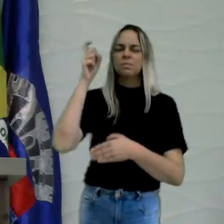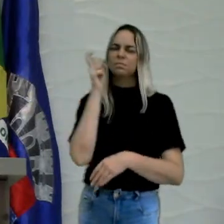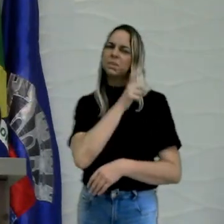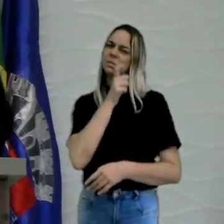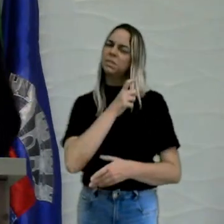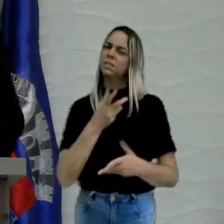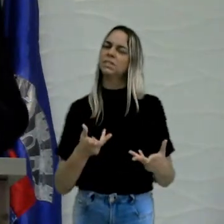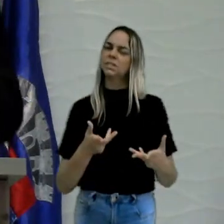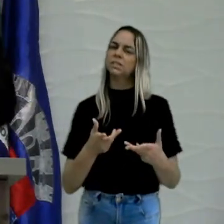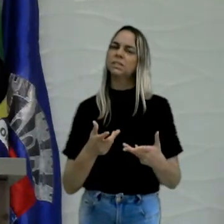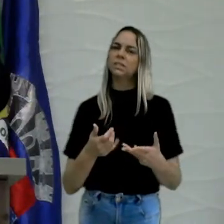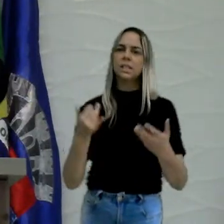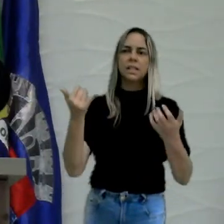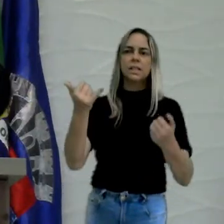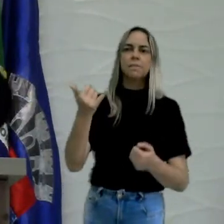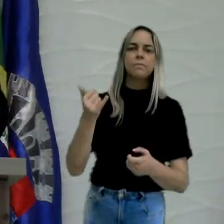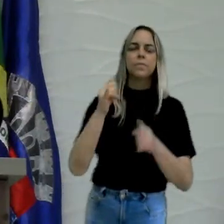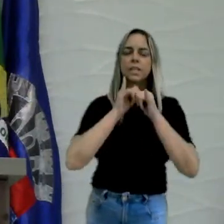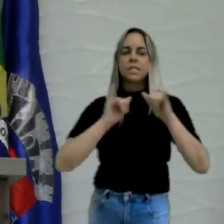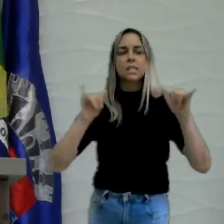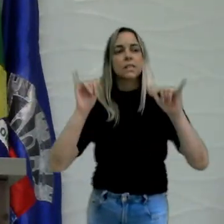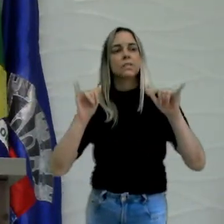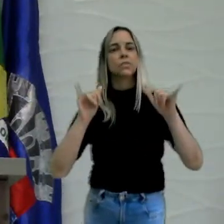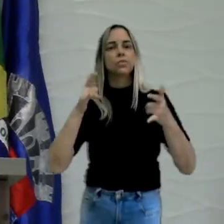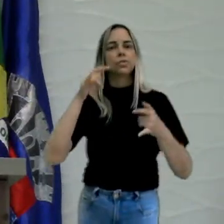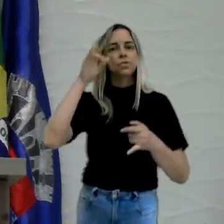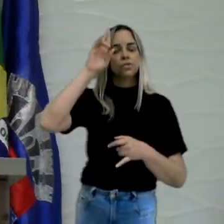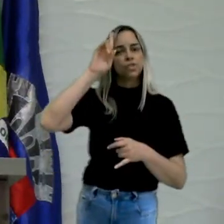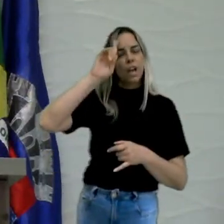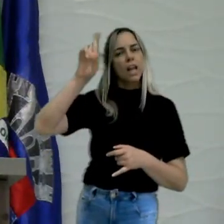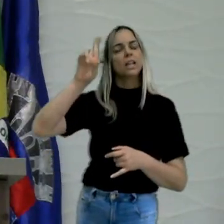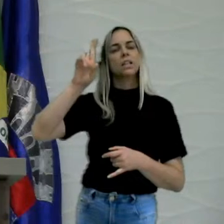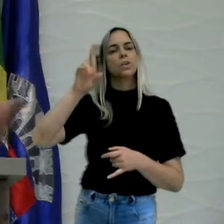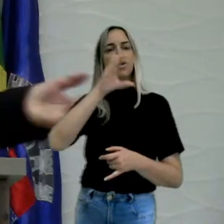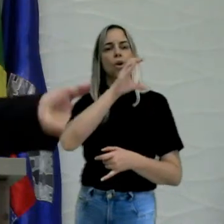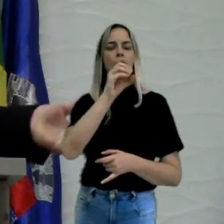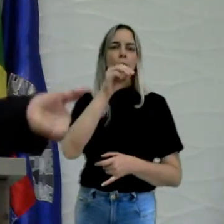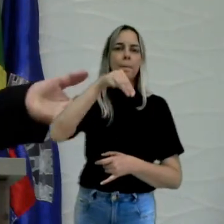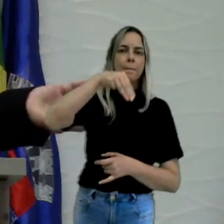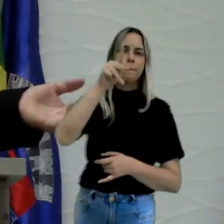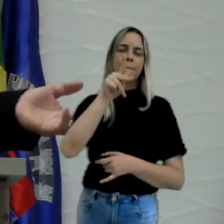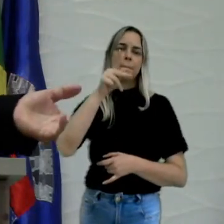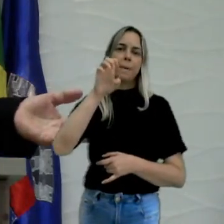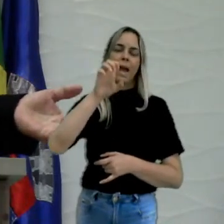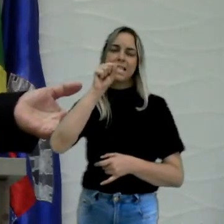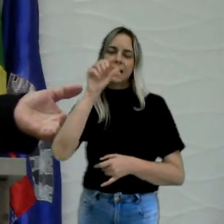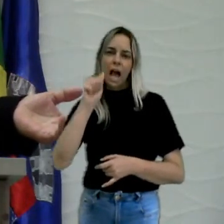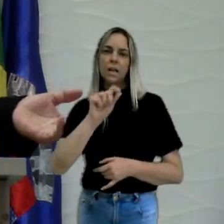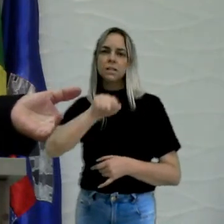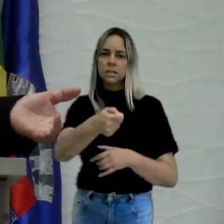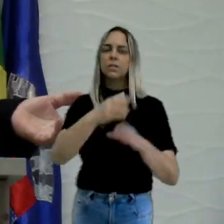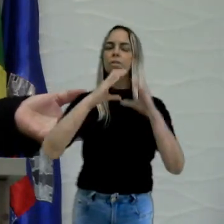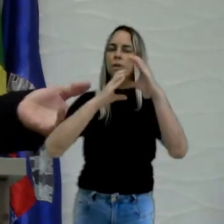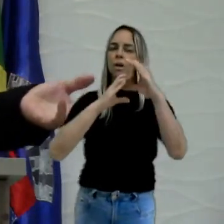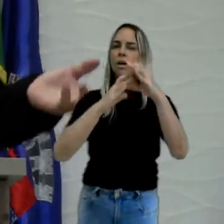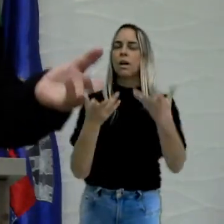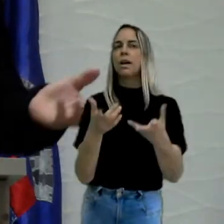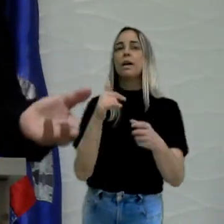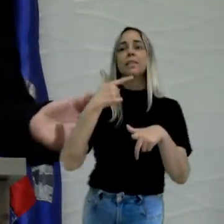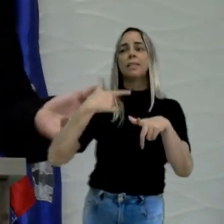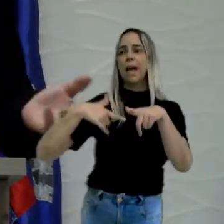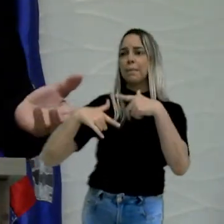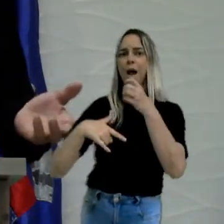Dizer que tirou o gerente da Compesa, que estava fazendo um bom trabalho. Ora,